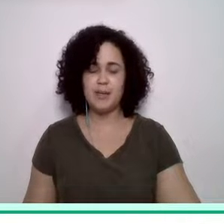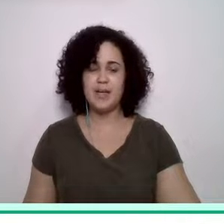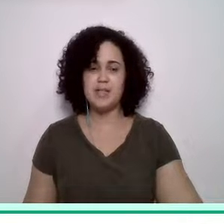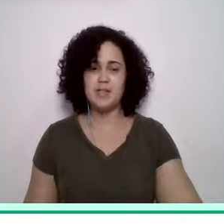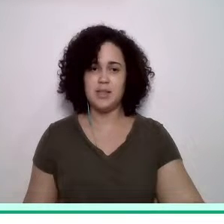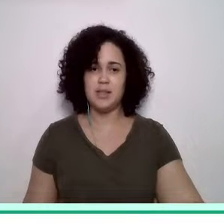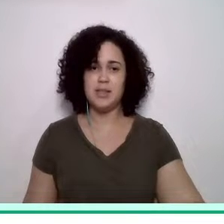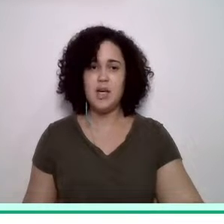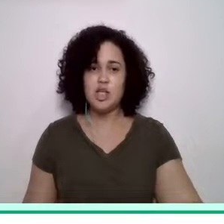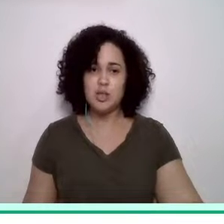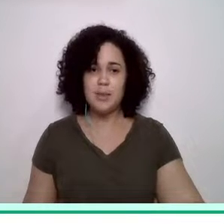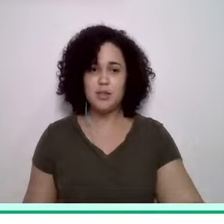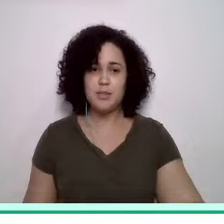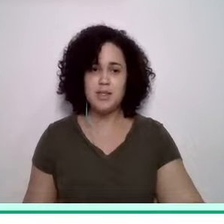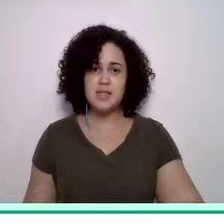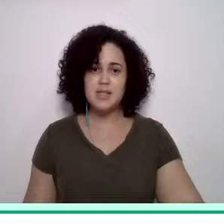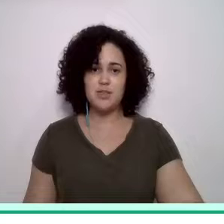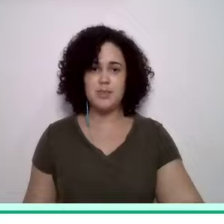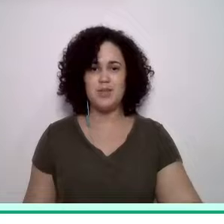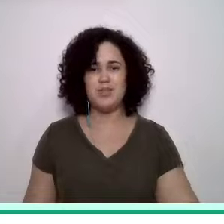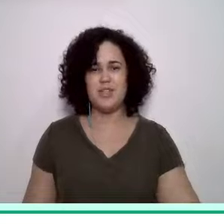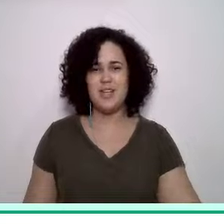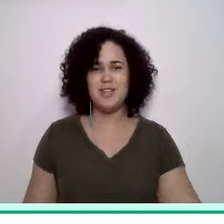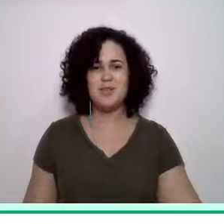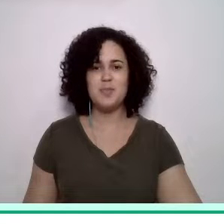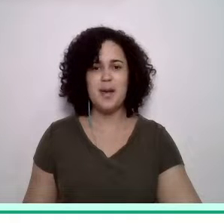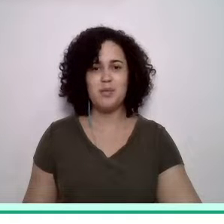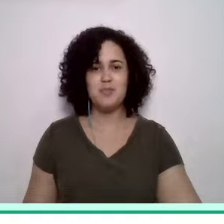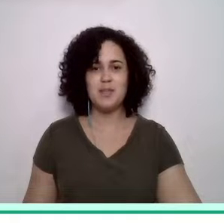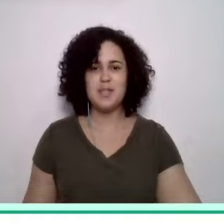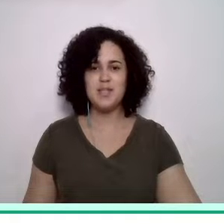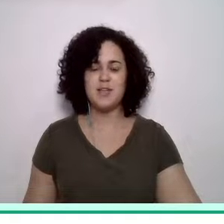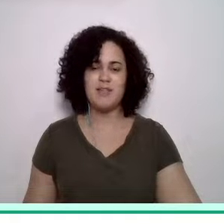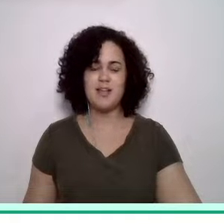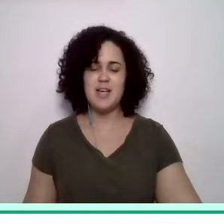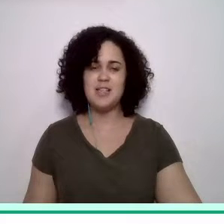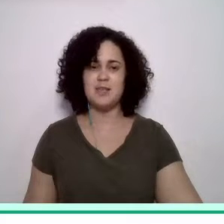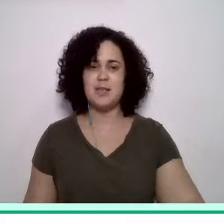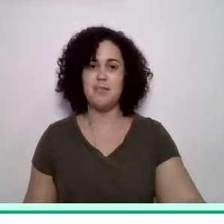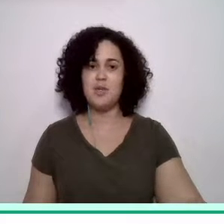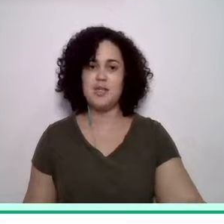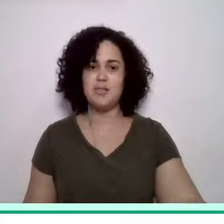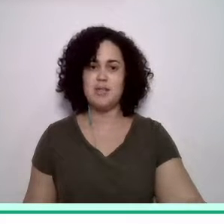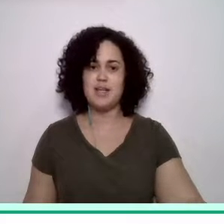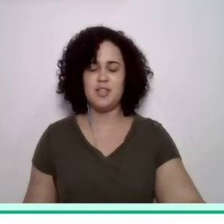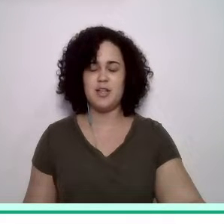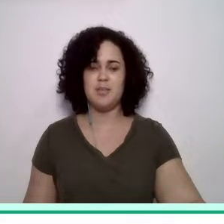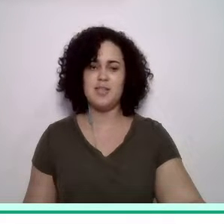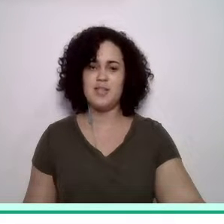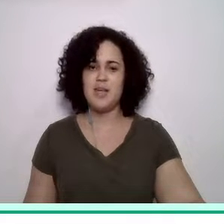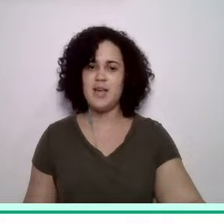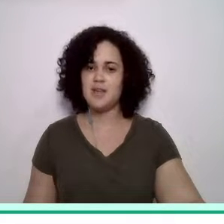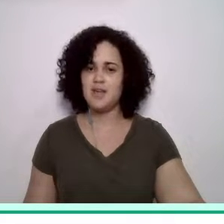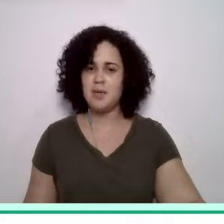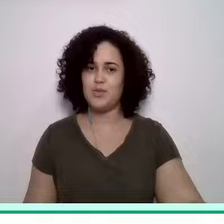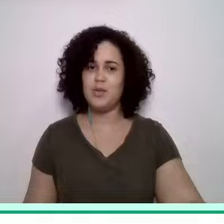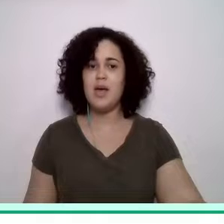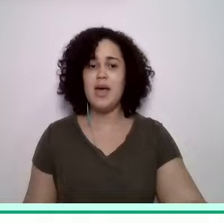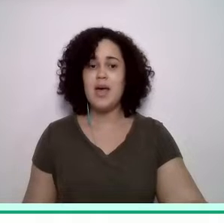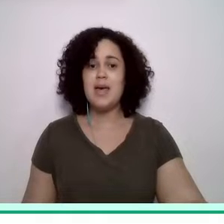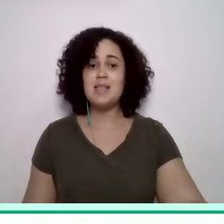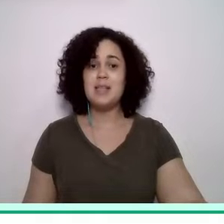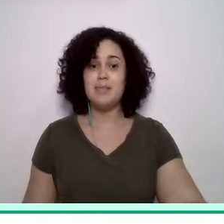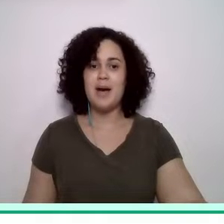de Melo Magalhães Santana sobre a automatização de métodos analíticos para a quantificação e avaliação da bioacessibilidade de elementos essenciais em